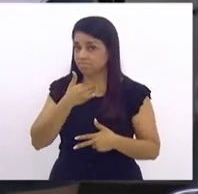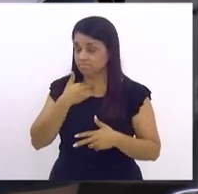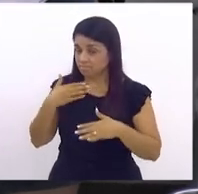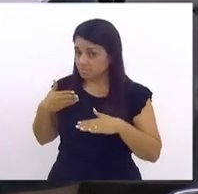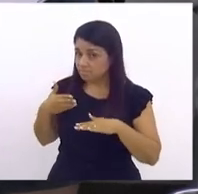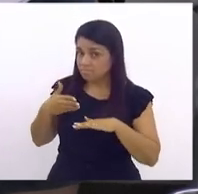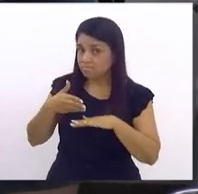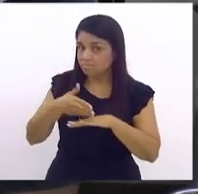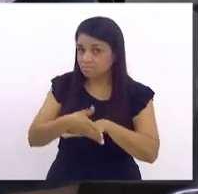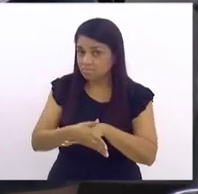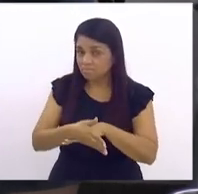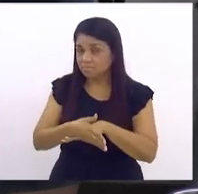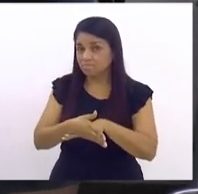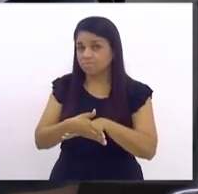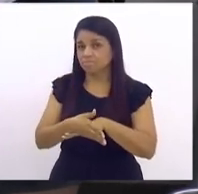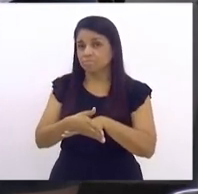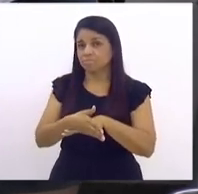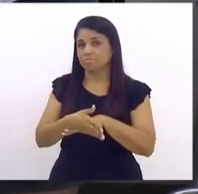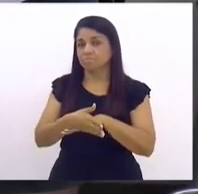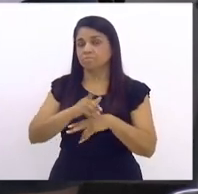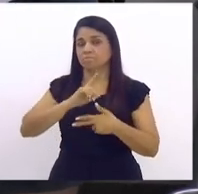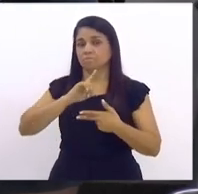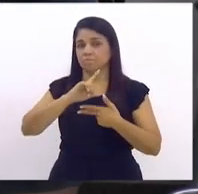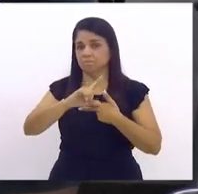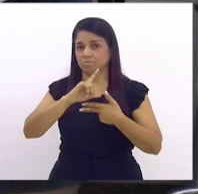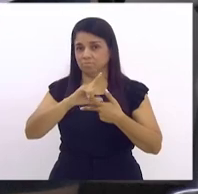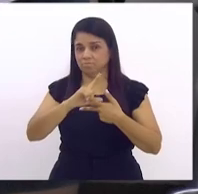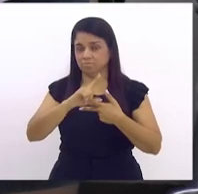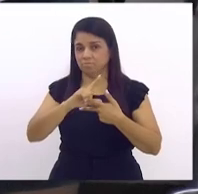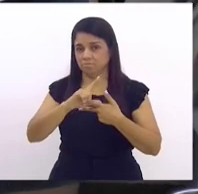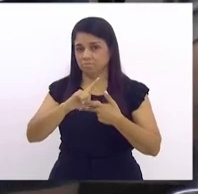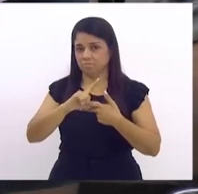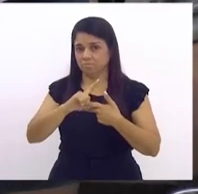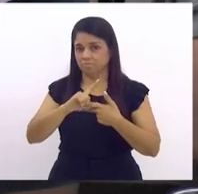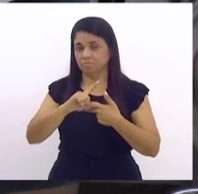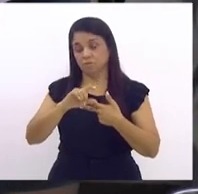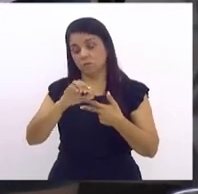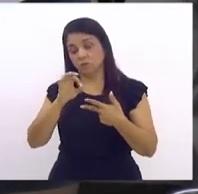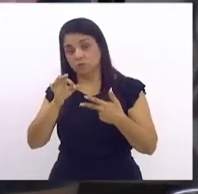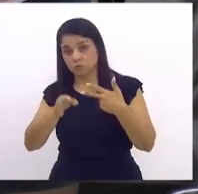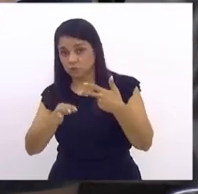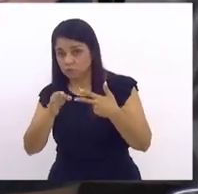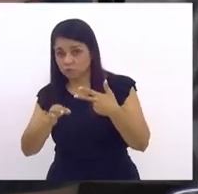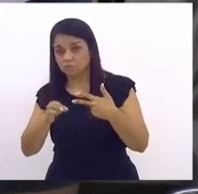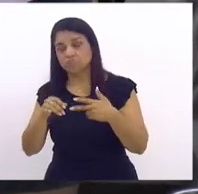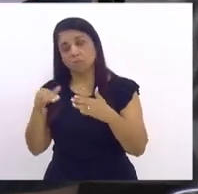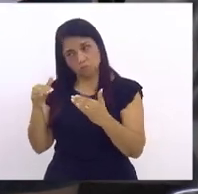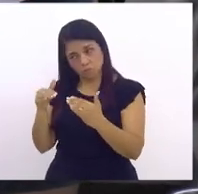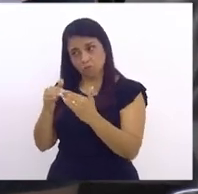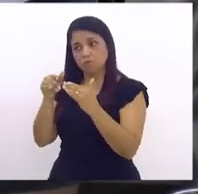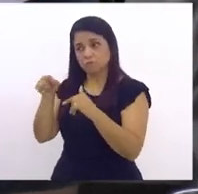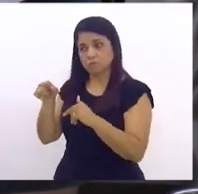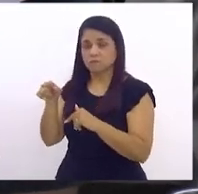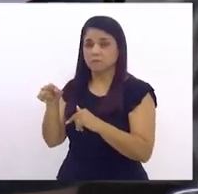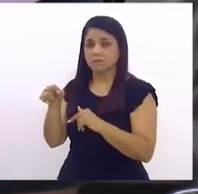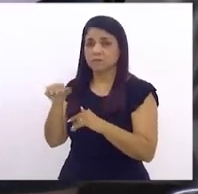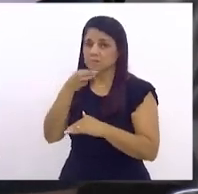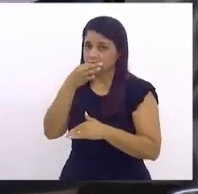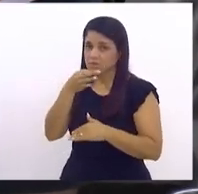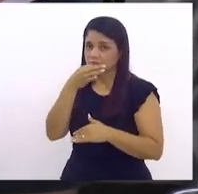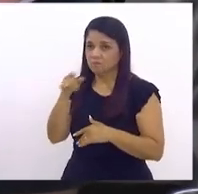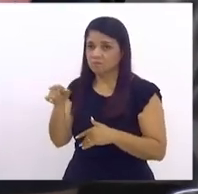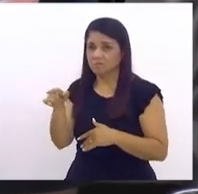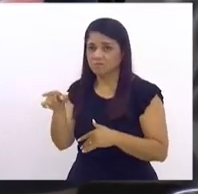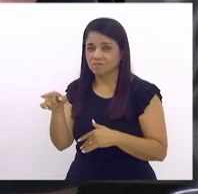invadir a competência do Executivo e do Judiciário como iniciativa. Eu concordo com a sua tese, mas não é a tese